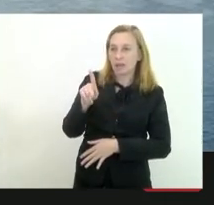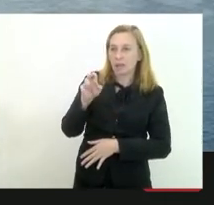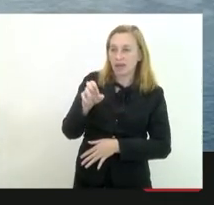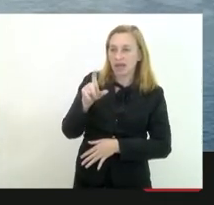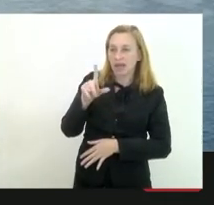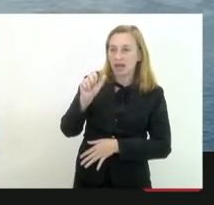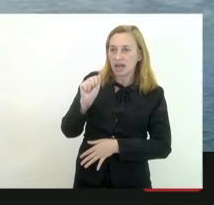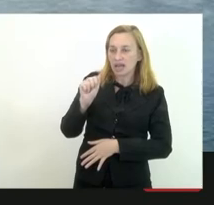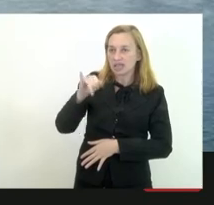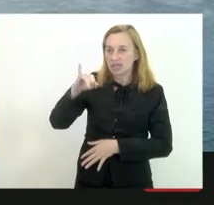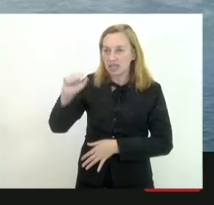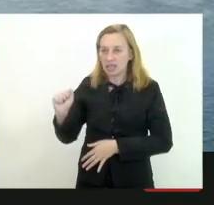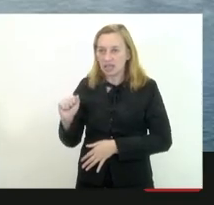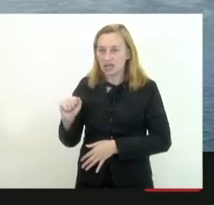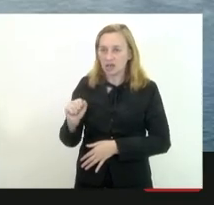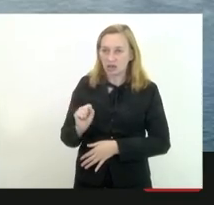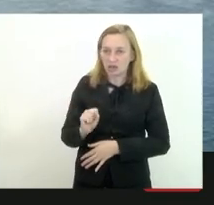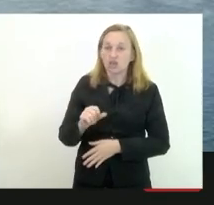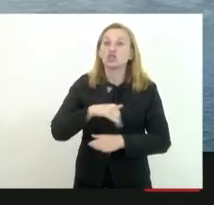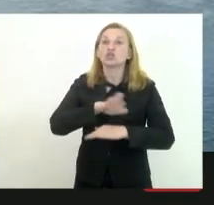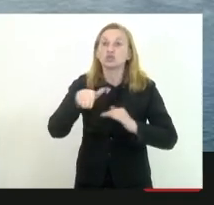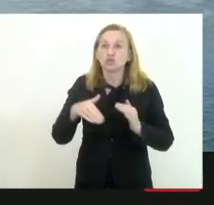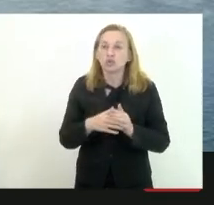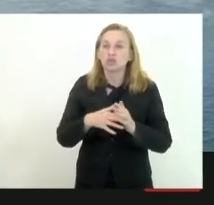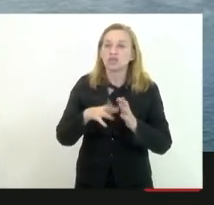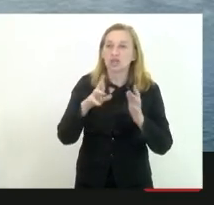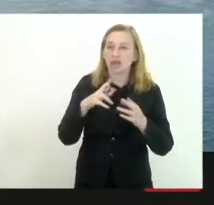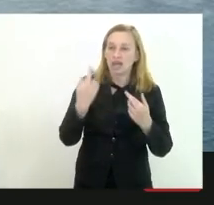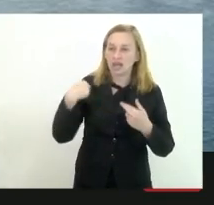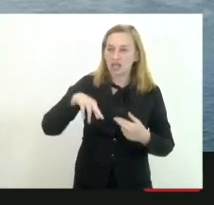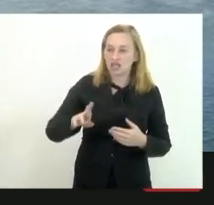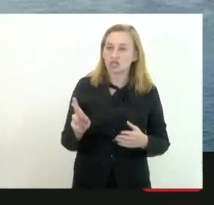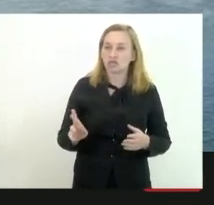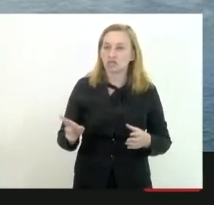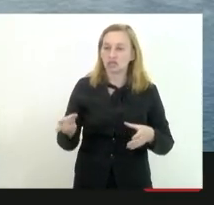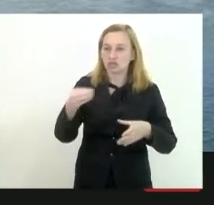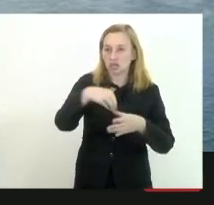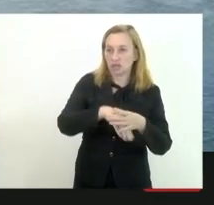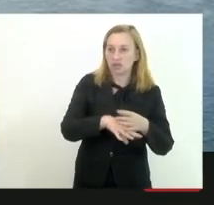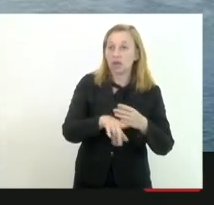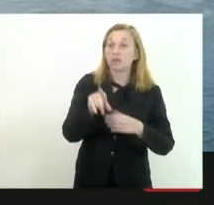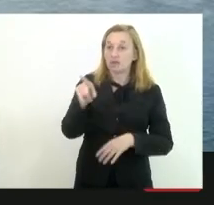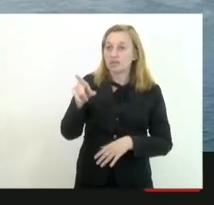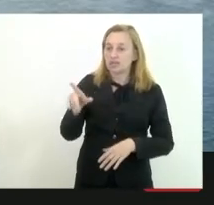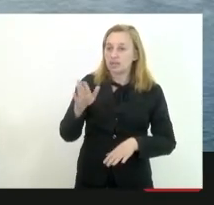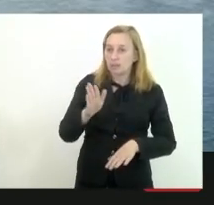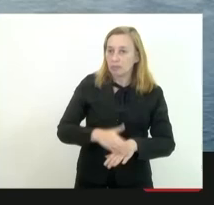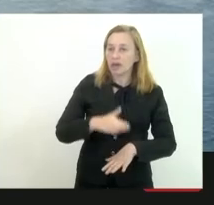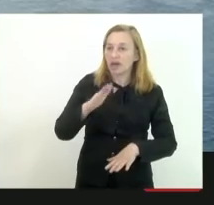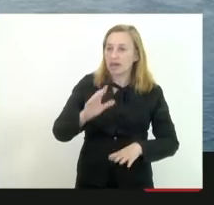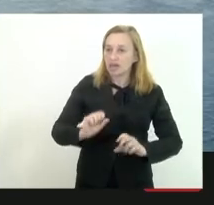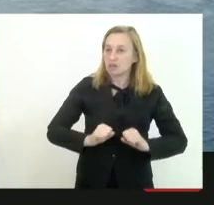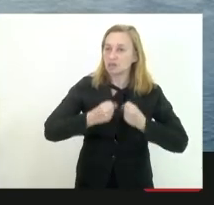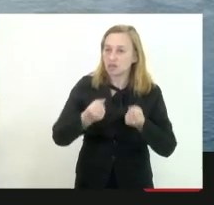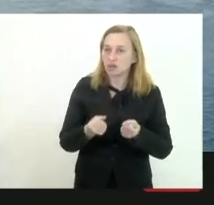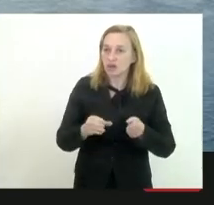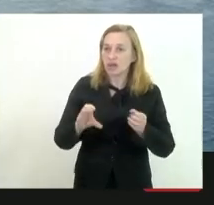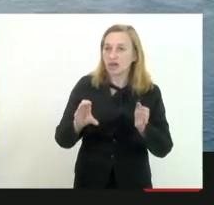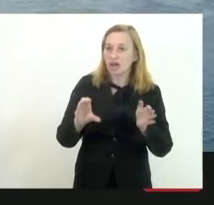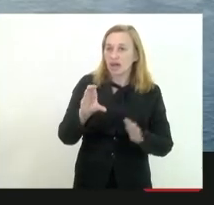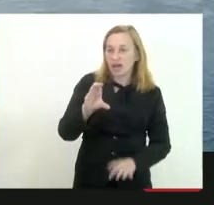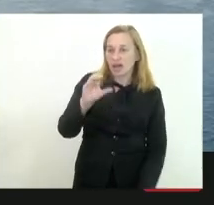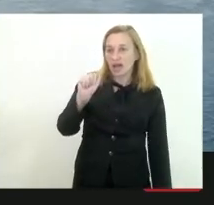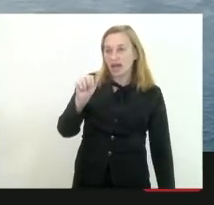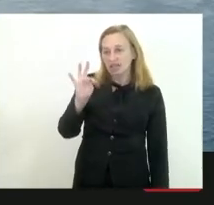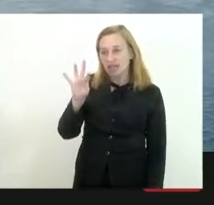ecumênica, e todas as religiões estão ali presentes, para que você tenha mais uma ferramenta, que é a carteirinha de capelão. Se